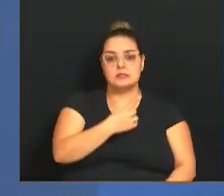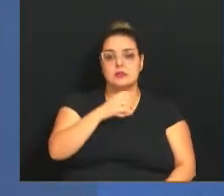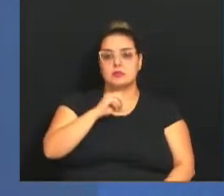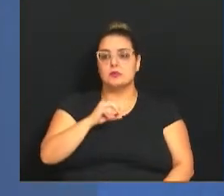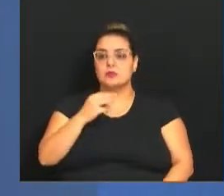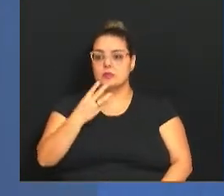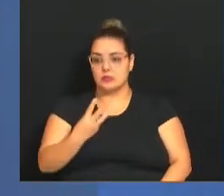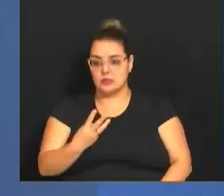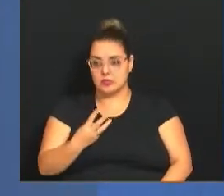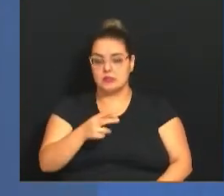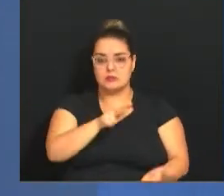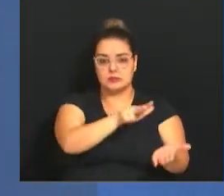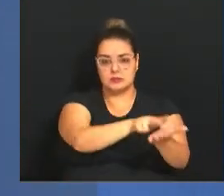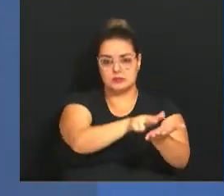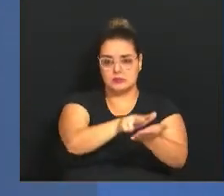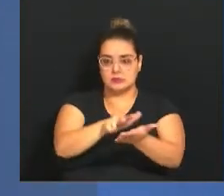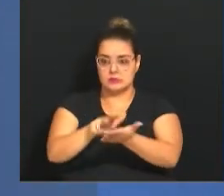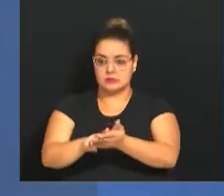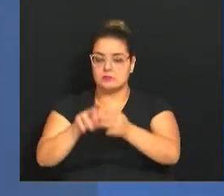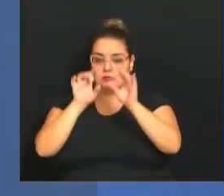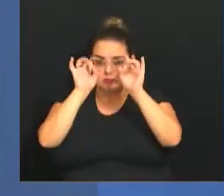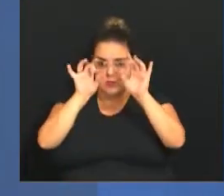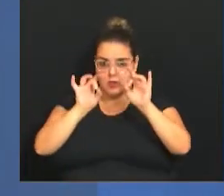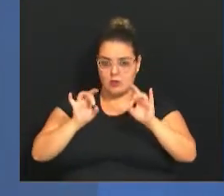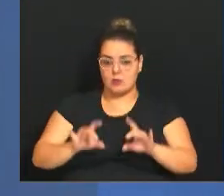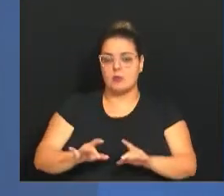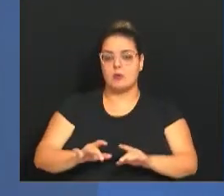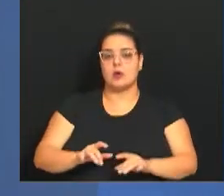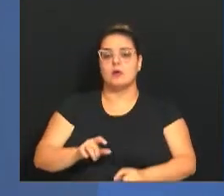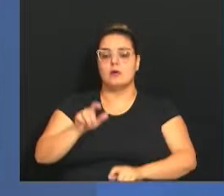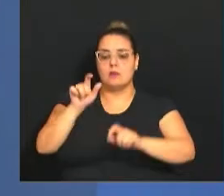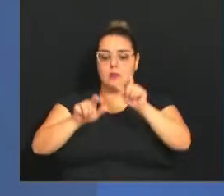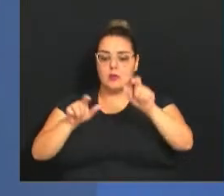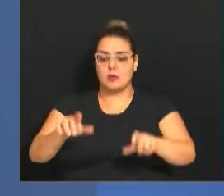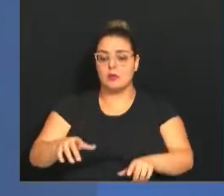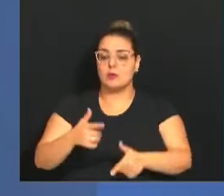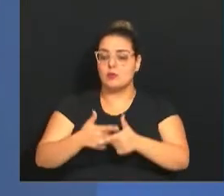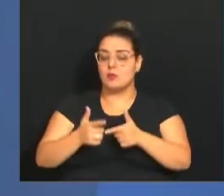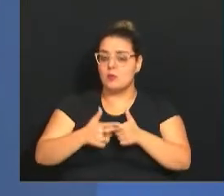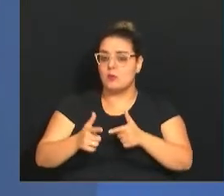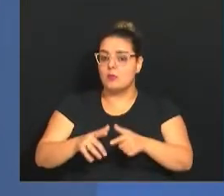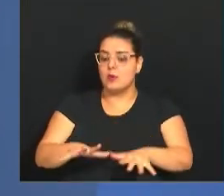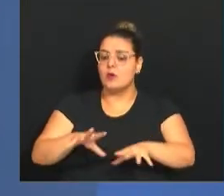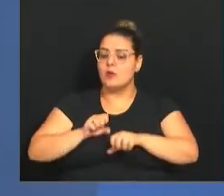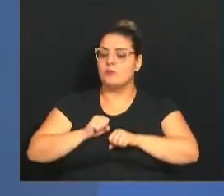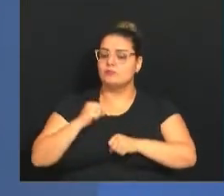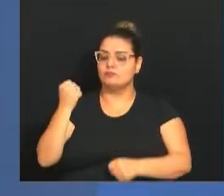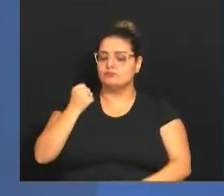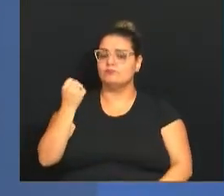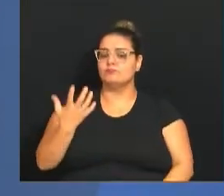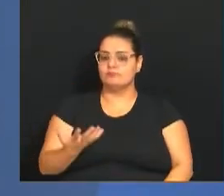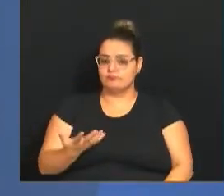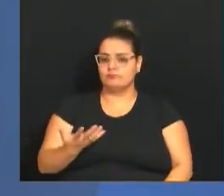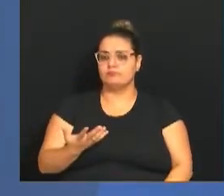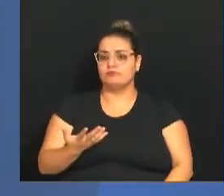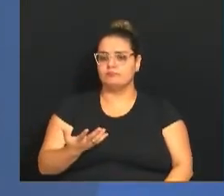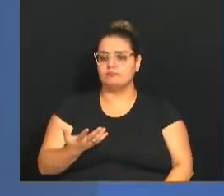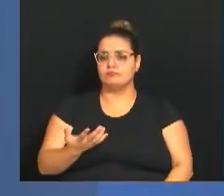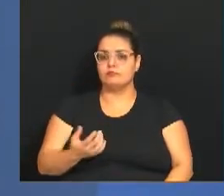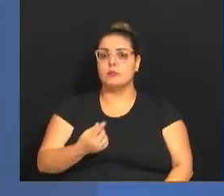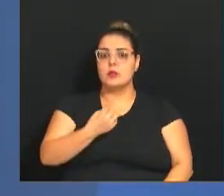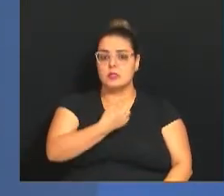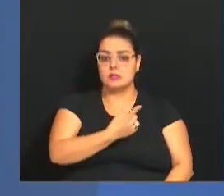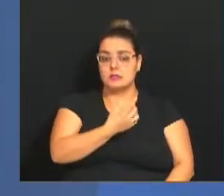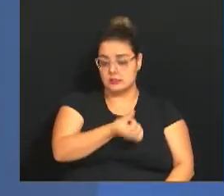de UTI exclusivos para pacientes com síndromes respiratórias agudas graves. Destes, 63